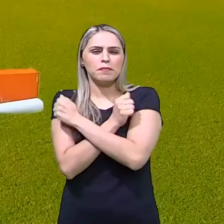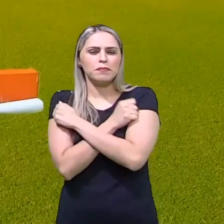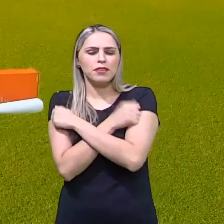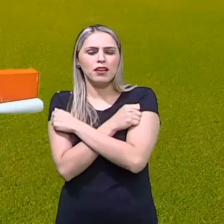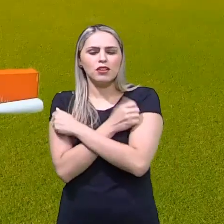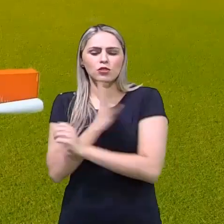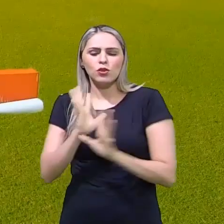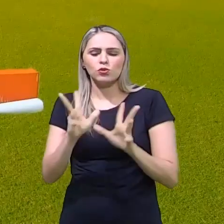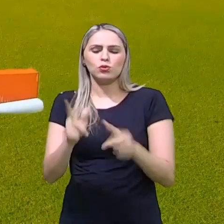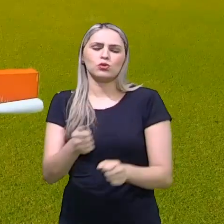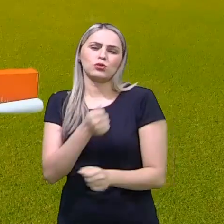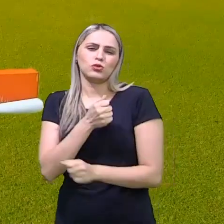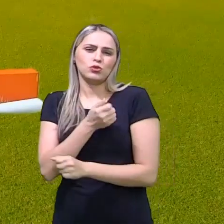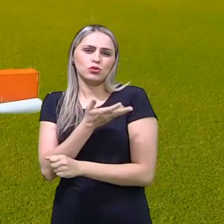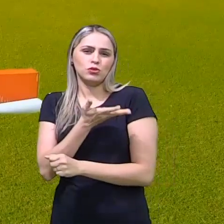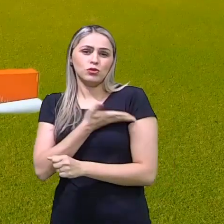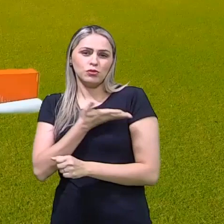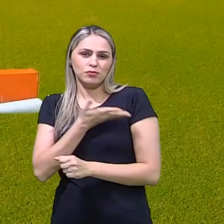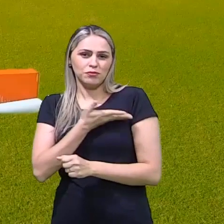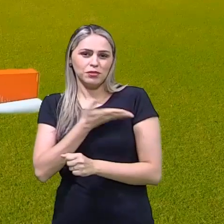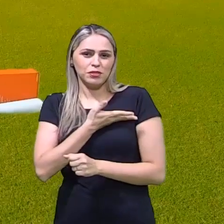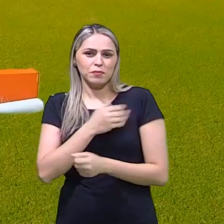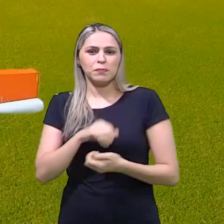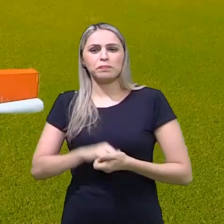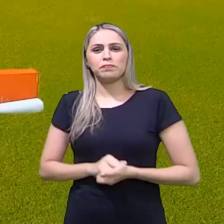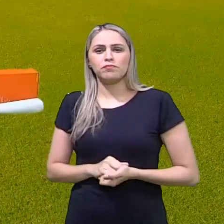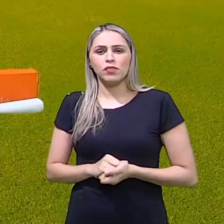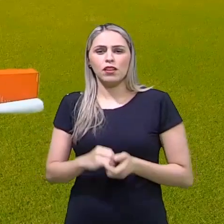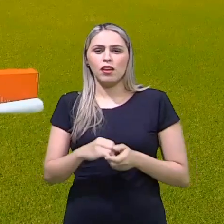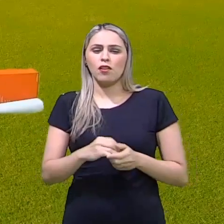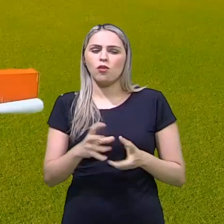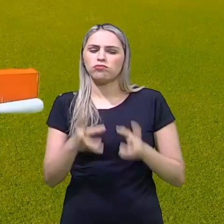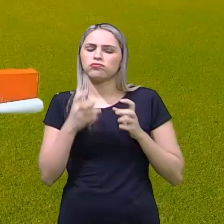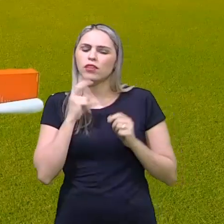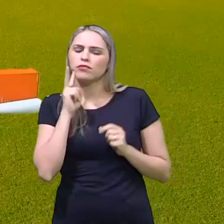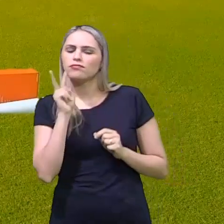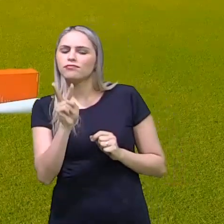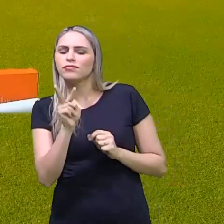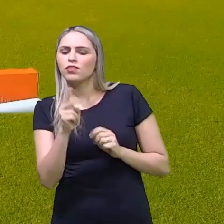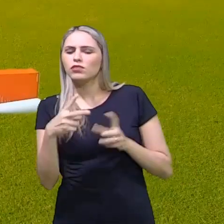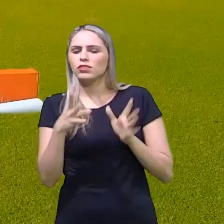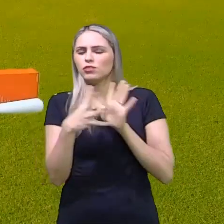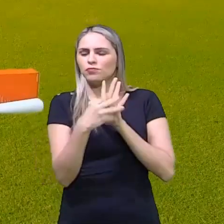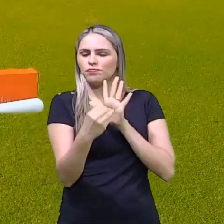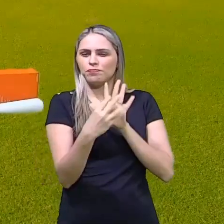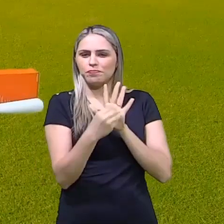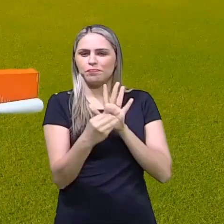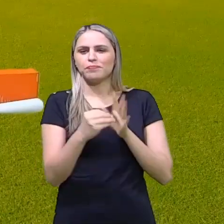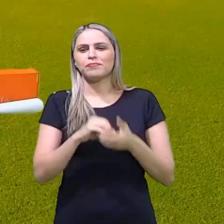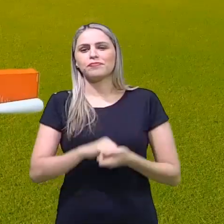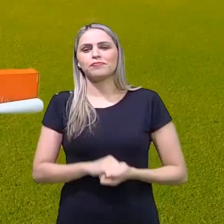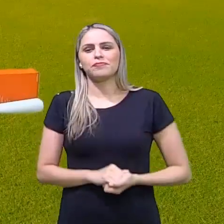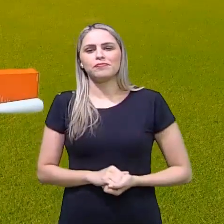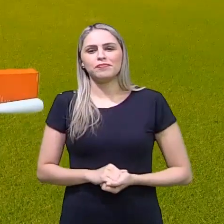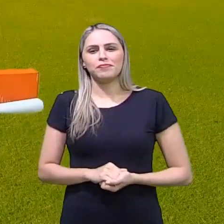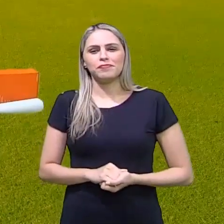minha amiga Yasmin. Quero ver vocês fazendo legal. Também junto comigo, tá vamos legal? Lá, vamos mexer o pezinho aí, então vamos lá. Dois, três